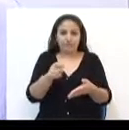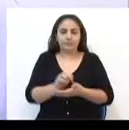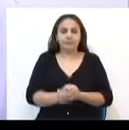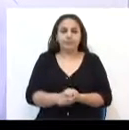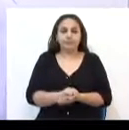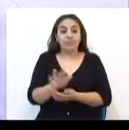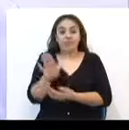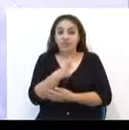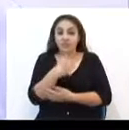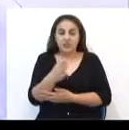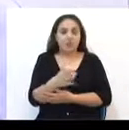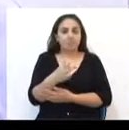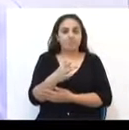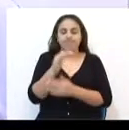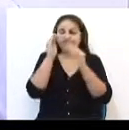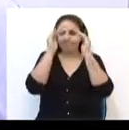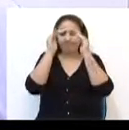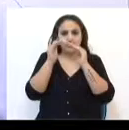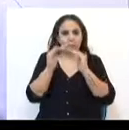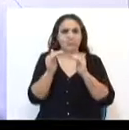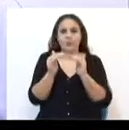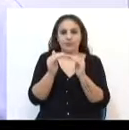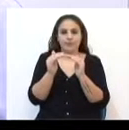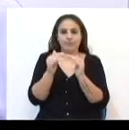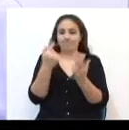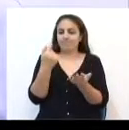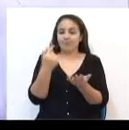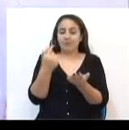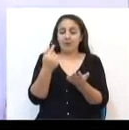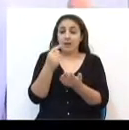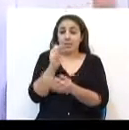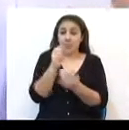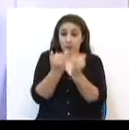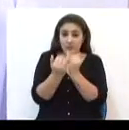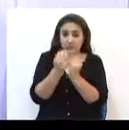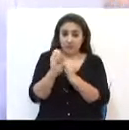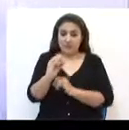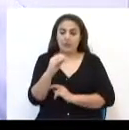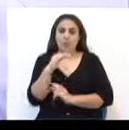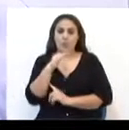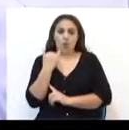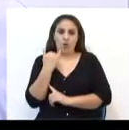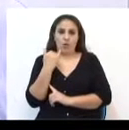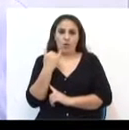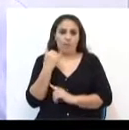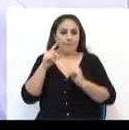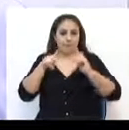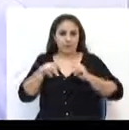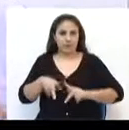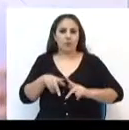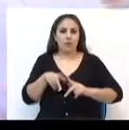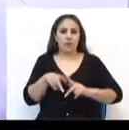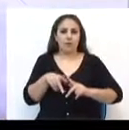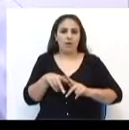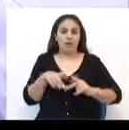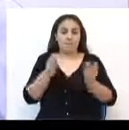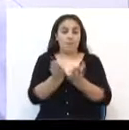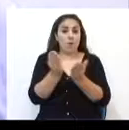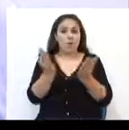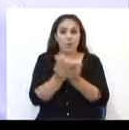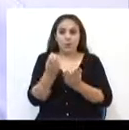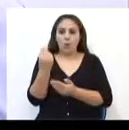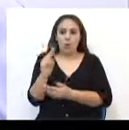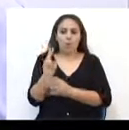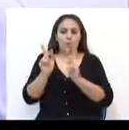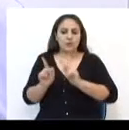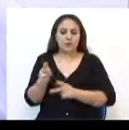Mas algumas funerárias não estavam cumprindo. Ou seja, quando falecia algum indigente ou alguma pessoa pobre